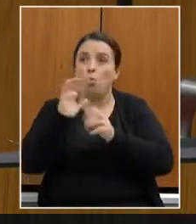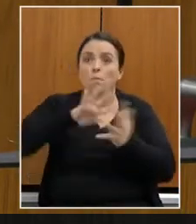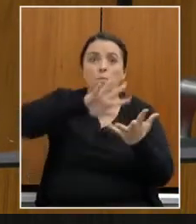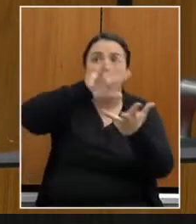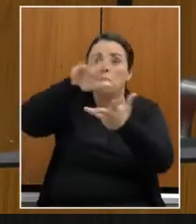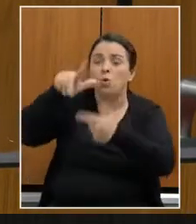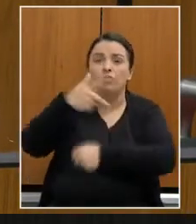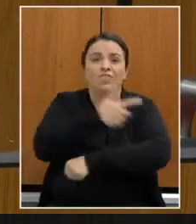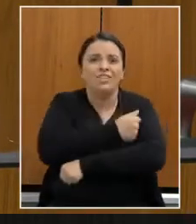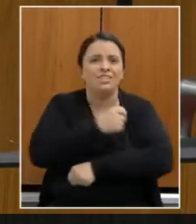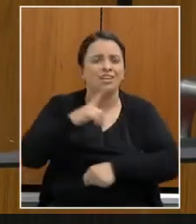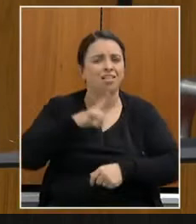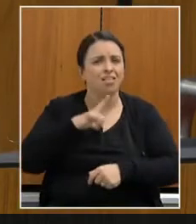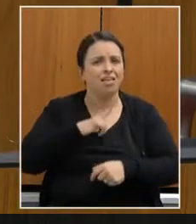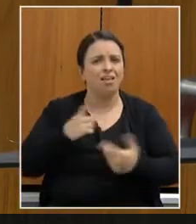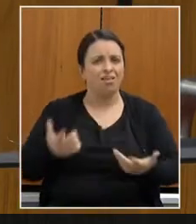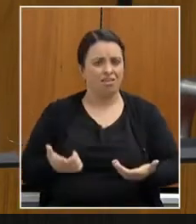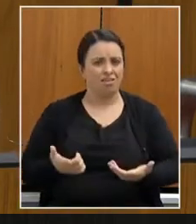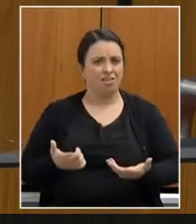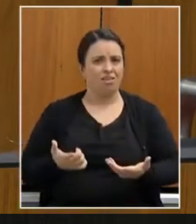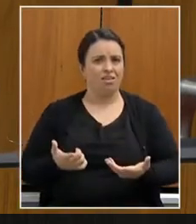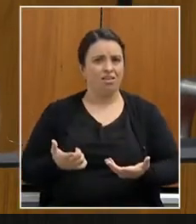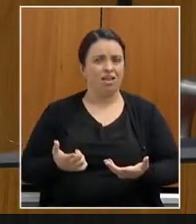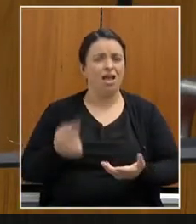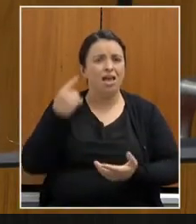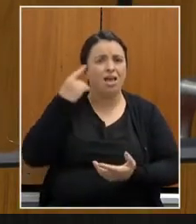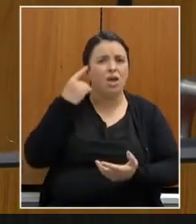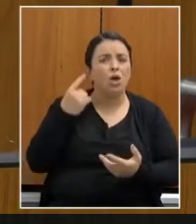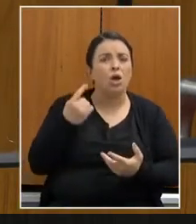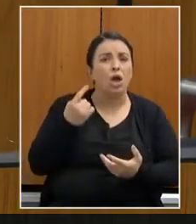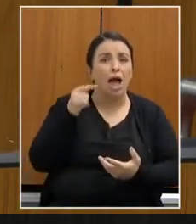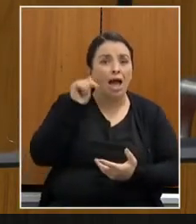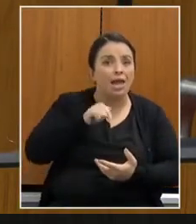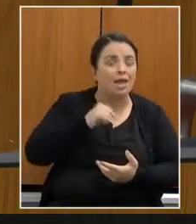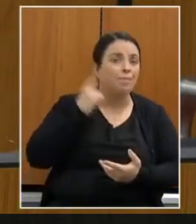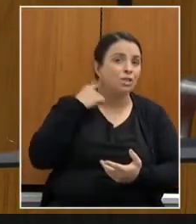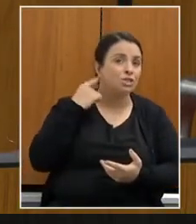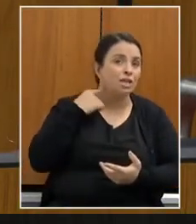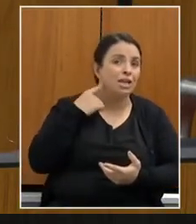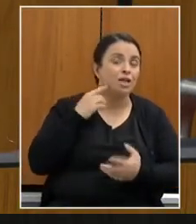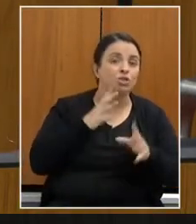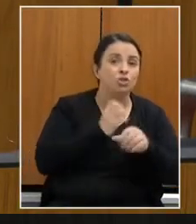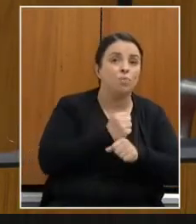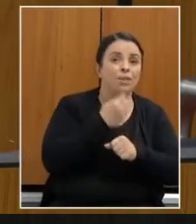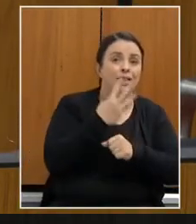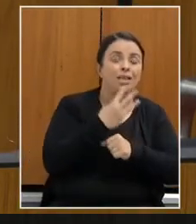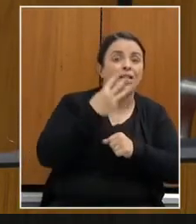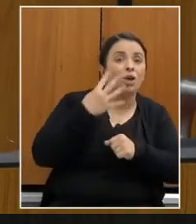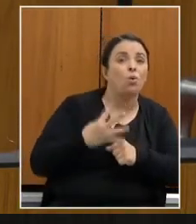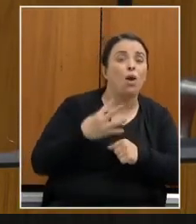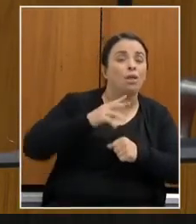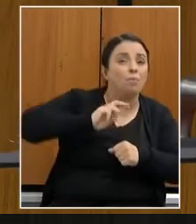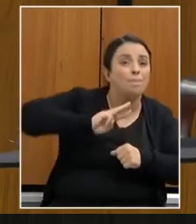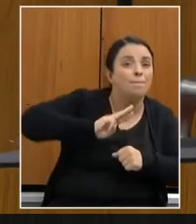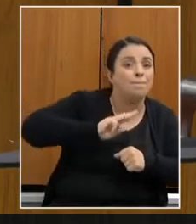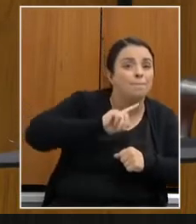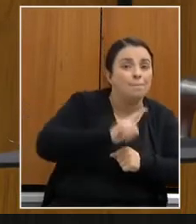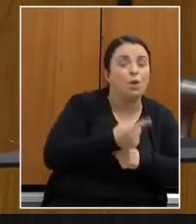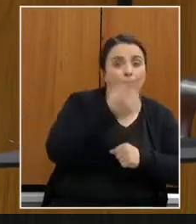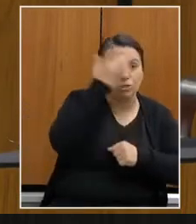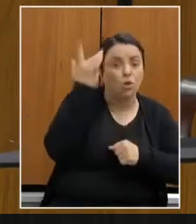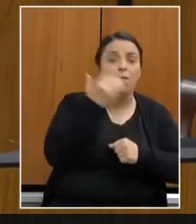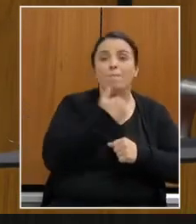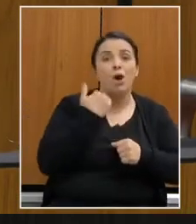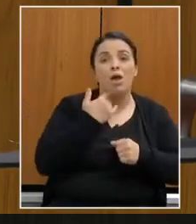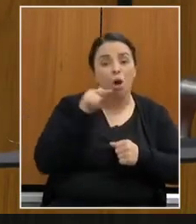vacina 34 mil 22 pessoas mineiros e mineiras este ano este ano então